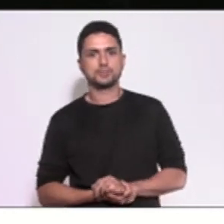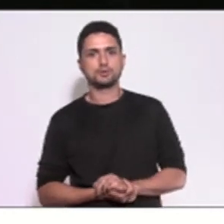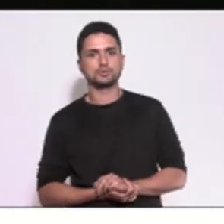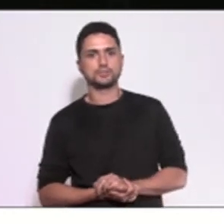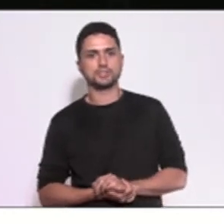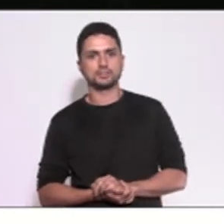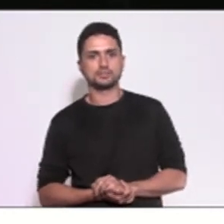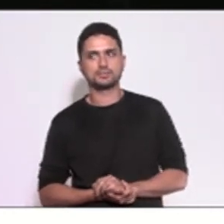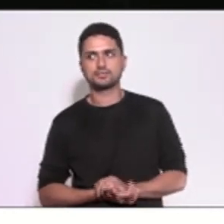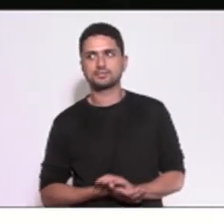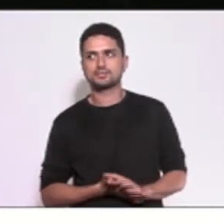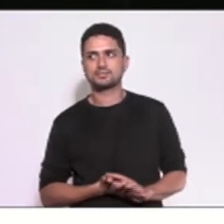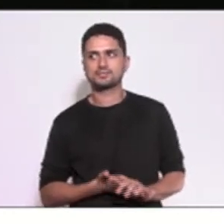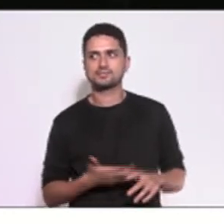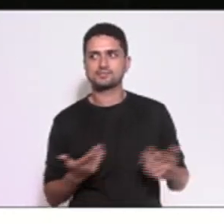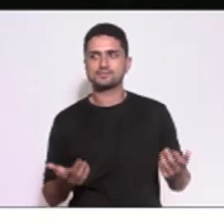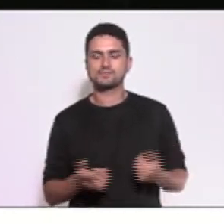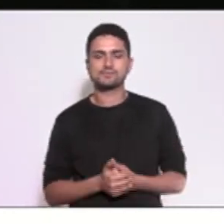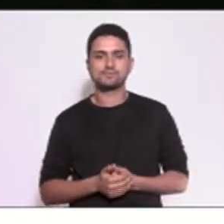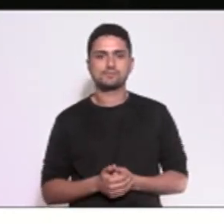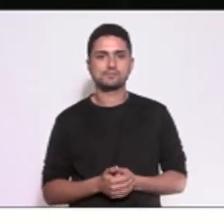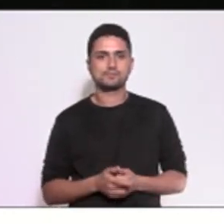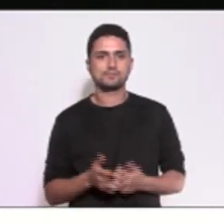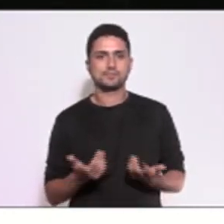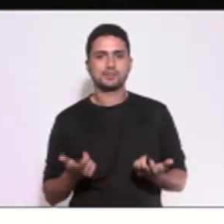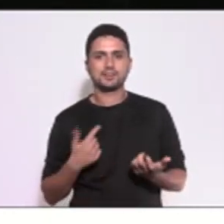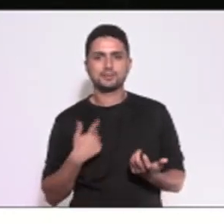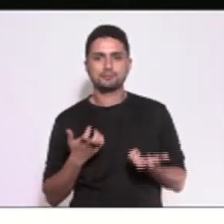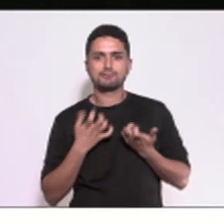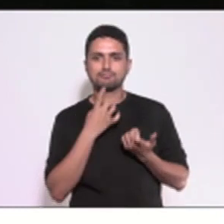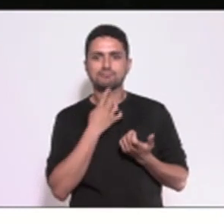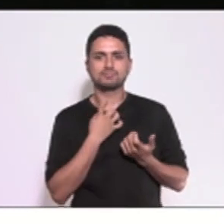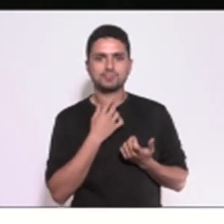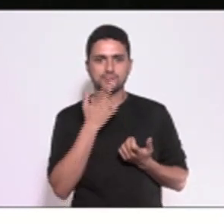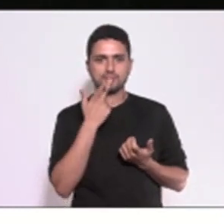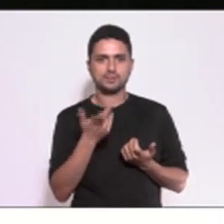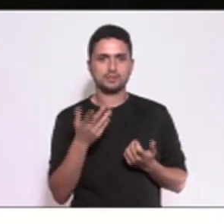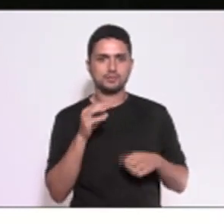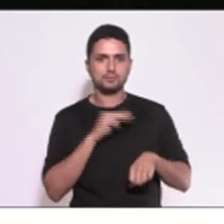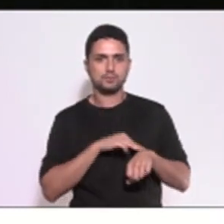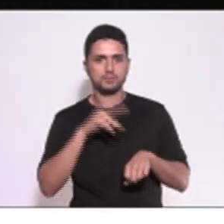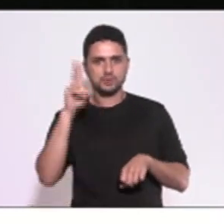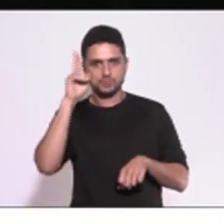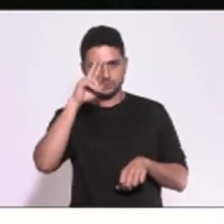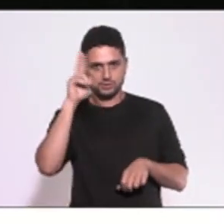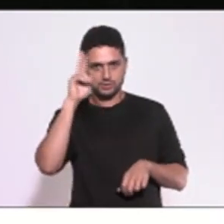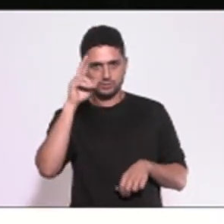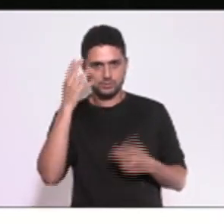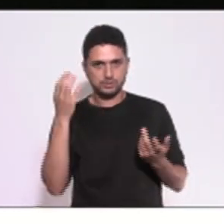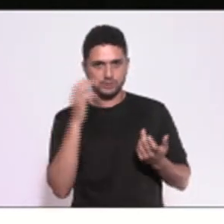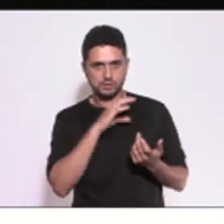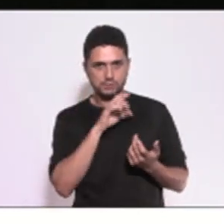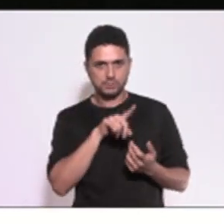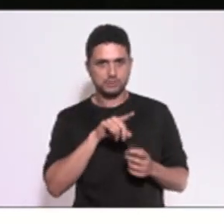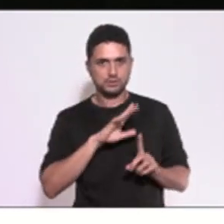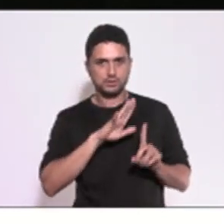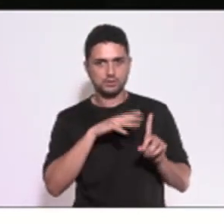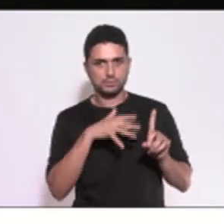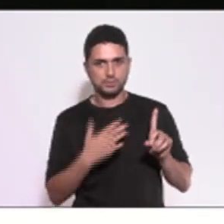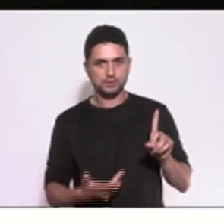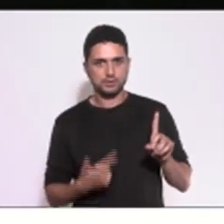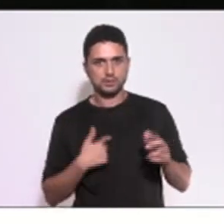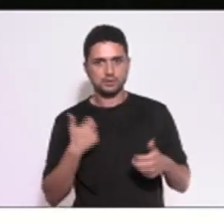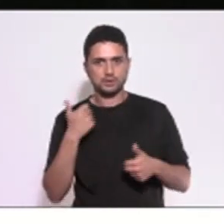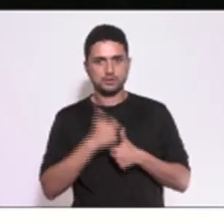fosse, para que eu pudesse desfrutar, pelo menos desse momento histórico, ainda que muito rapidamente, dessa homenagem, estar aqui